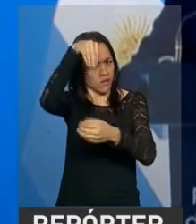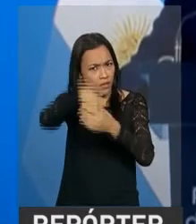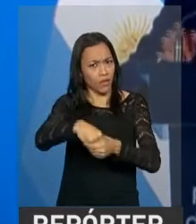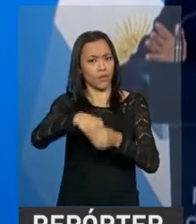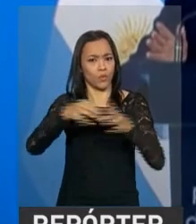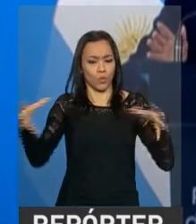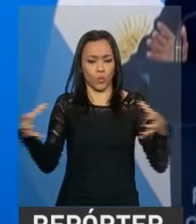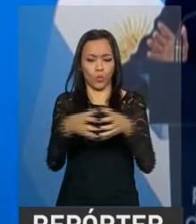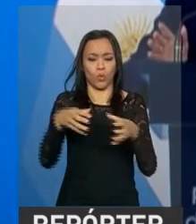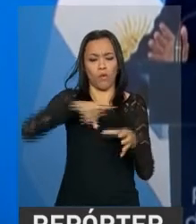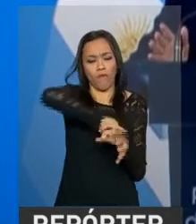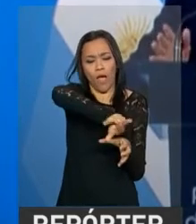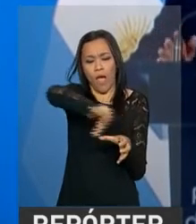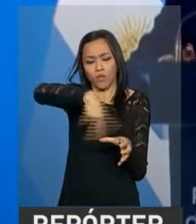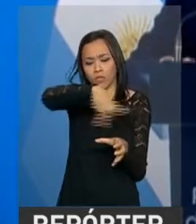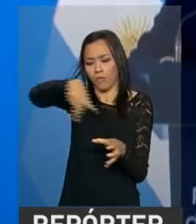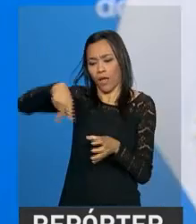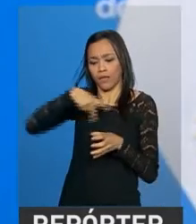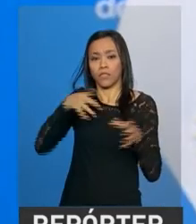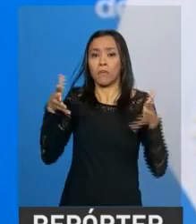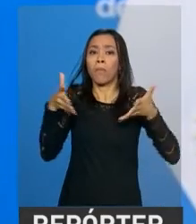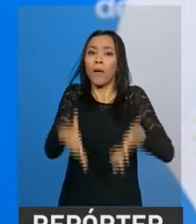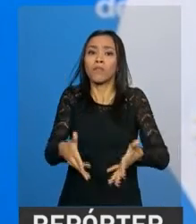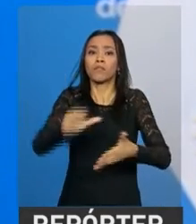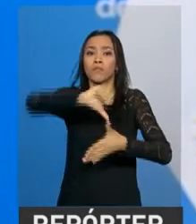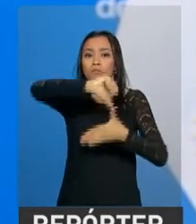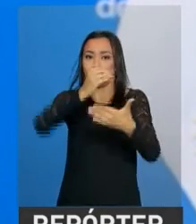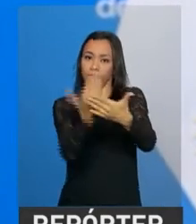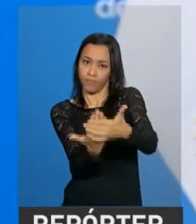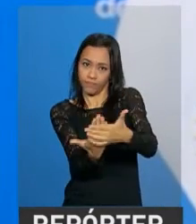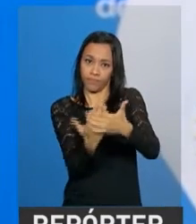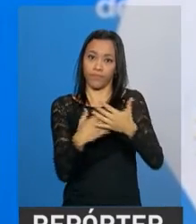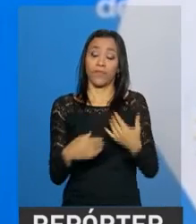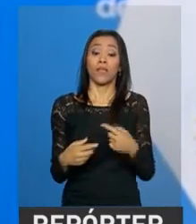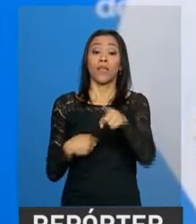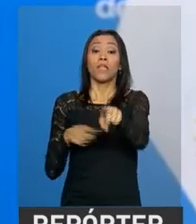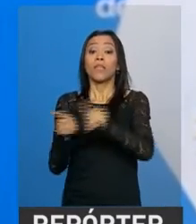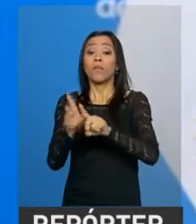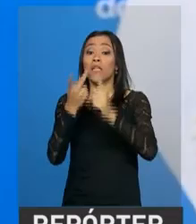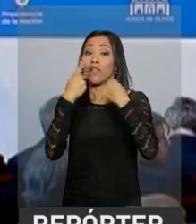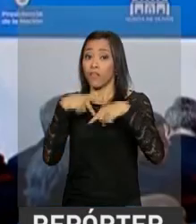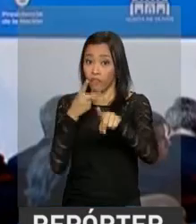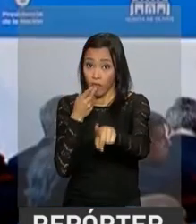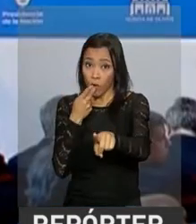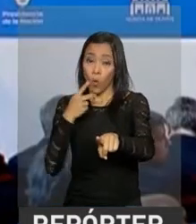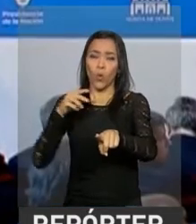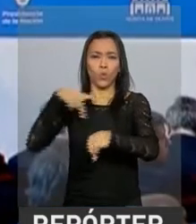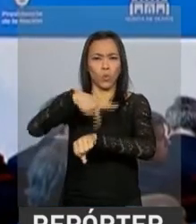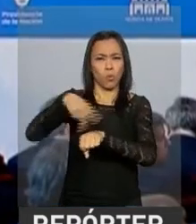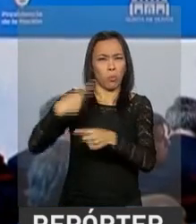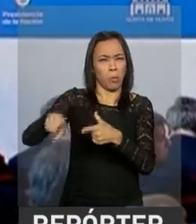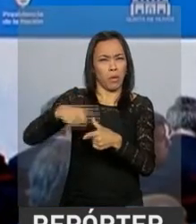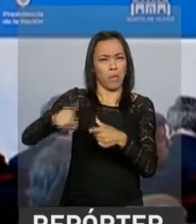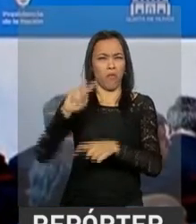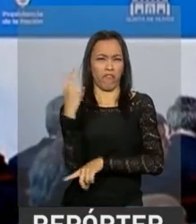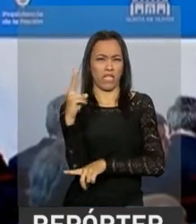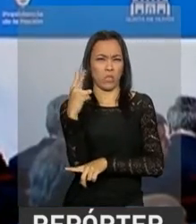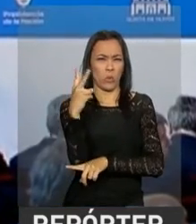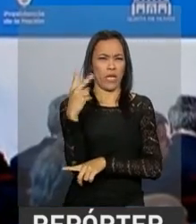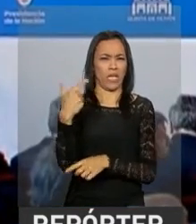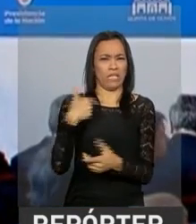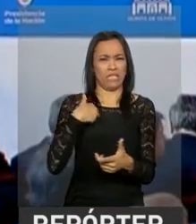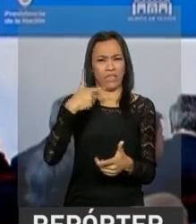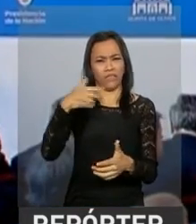mais autonomia aos países membros. Temer ainda comentou a situação da Venezuela, suspensa do bloco até que cumpra